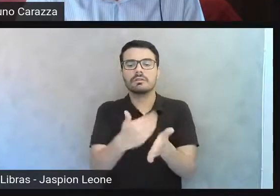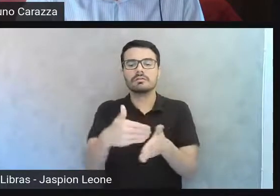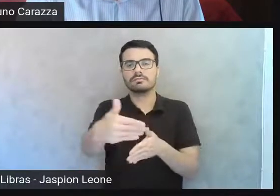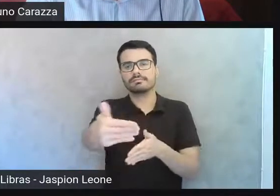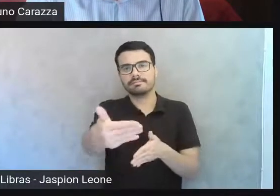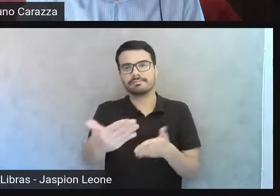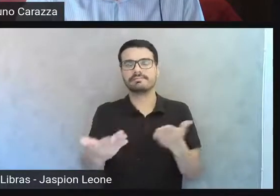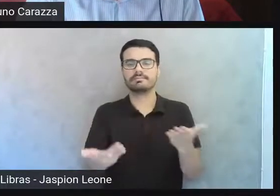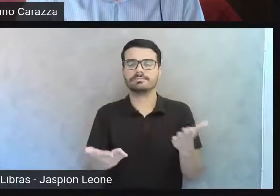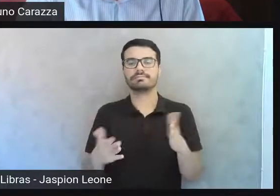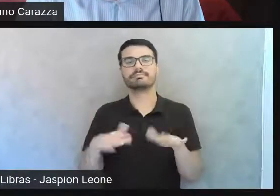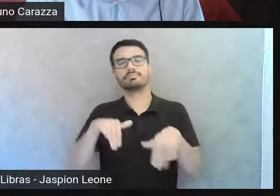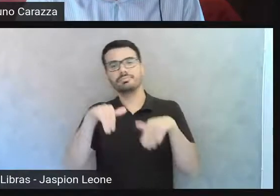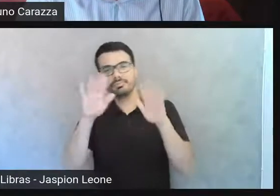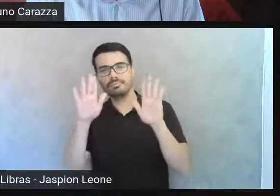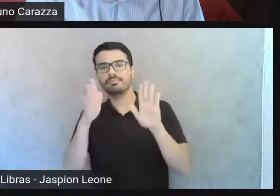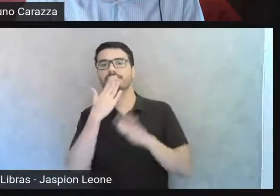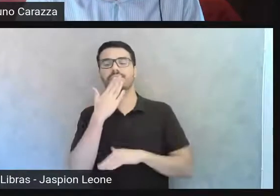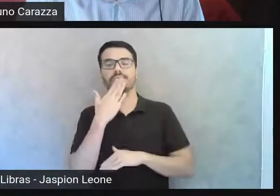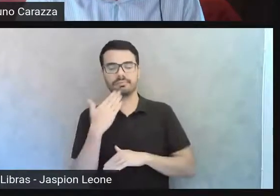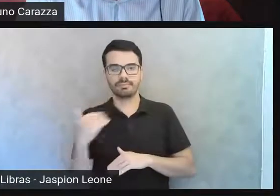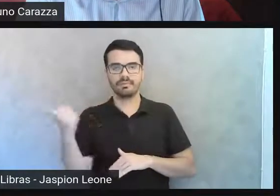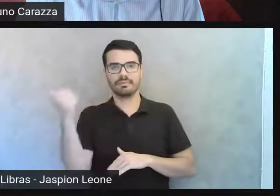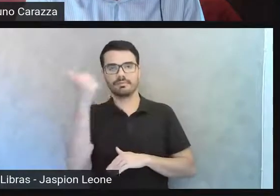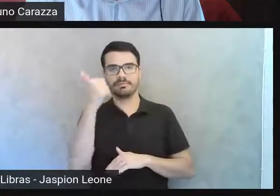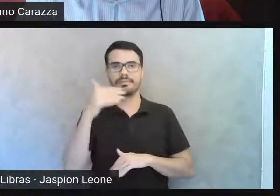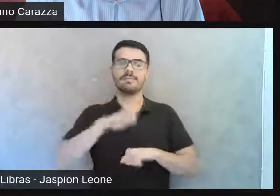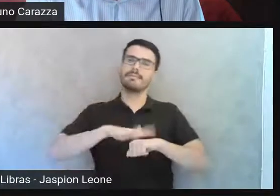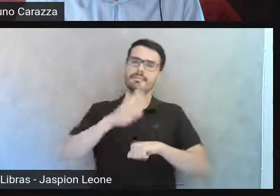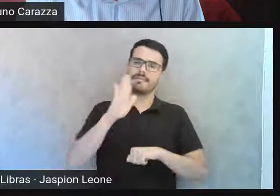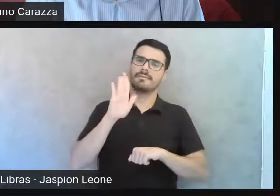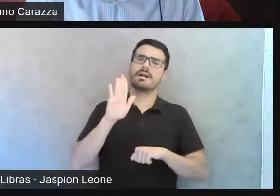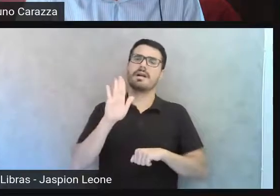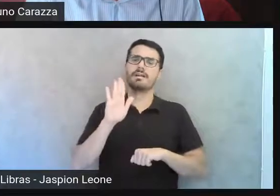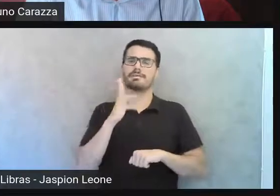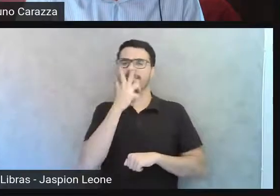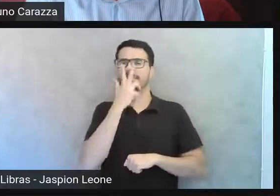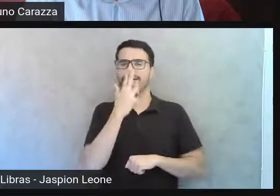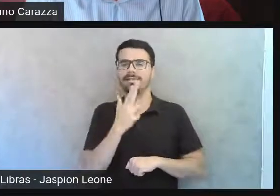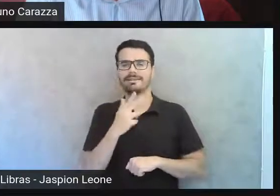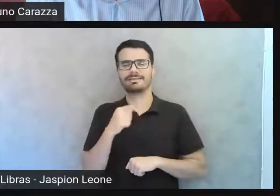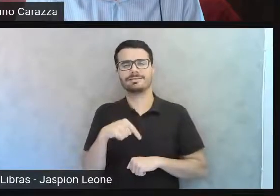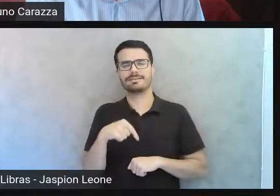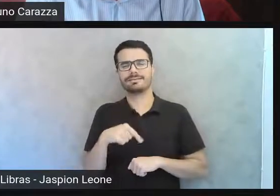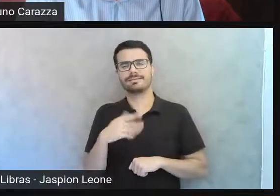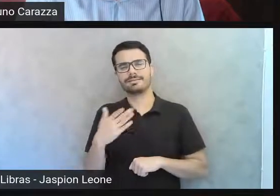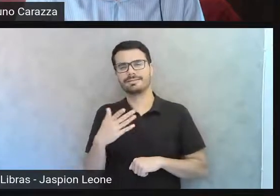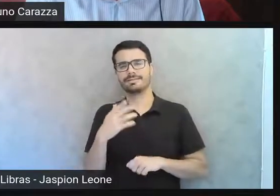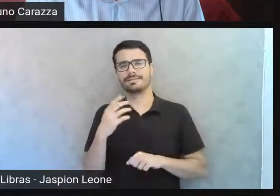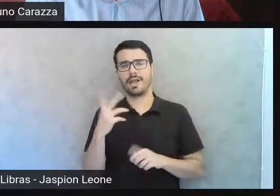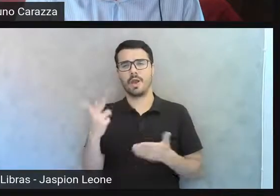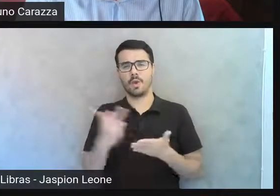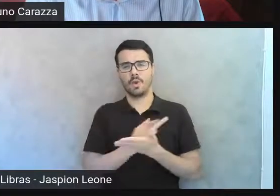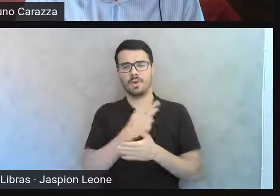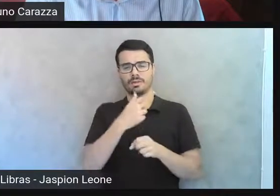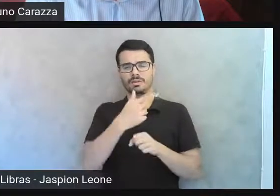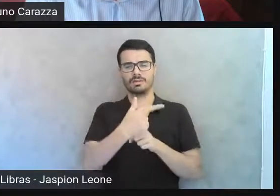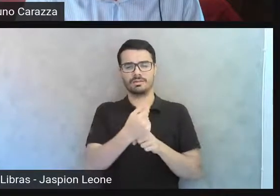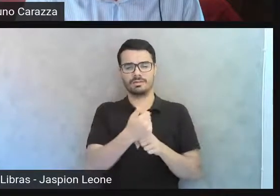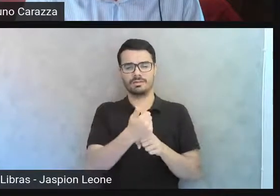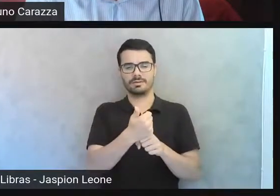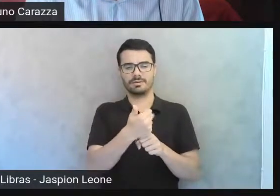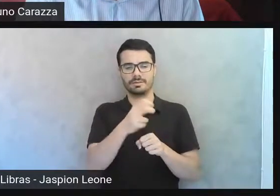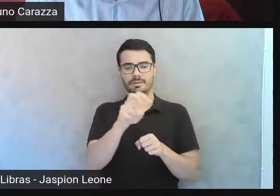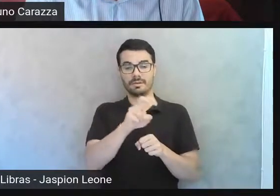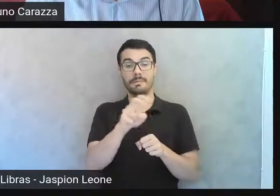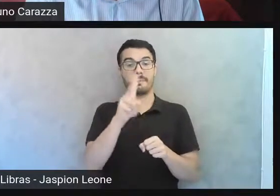seria muito mais razoável, muito mais. Uma ironia digna de nota que aconteceu em 2015, a mesma